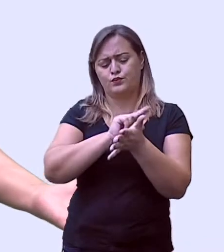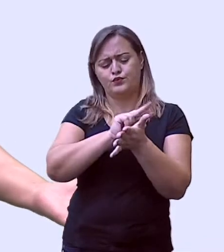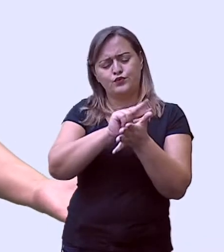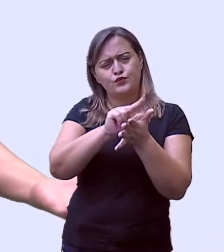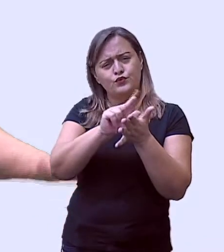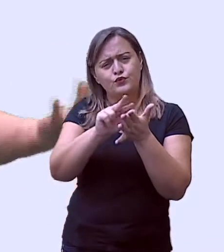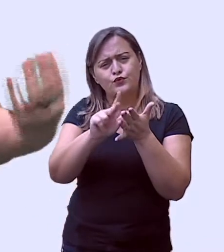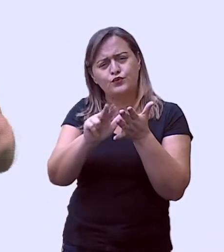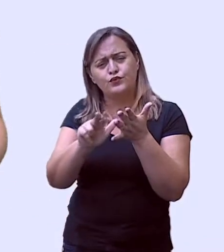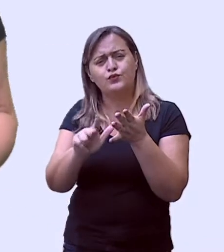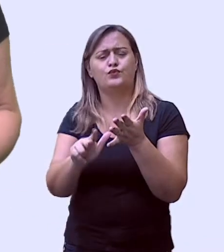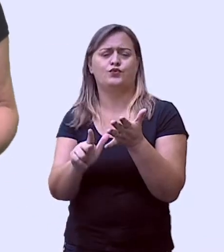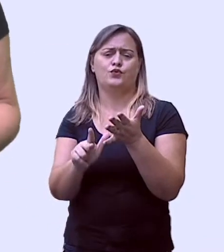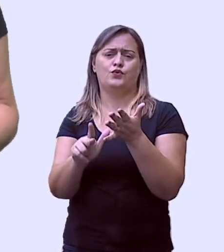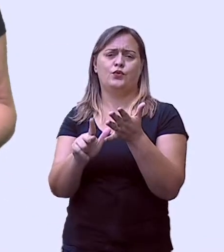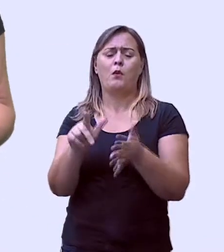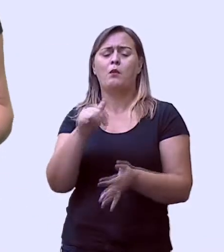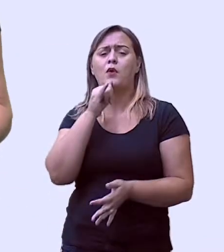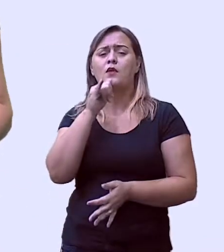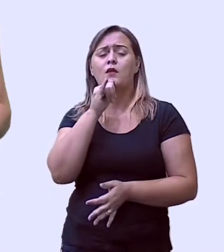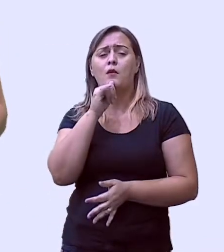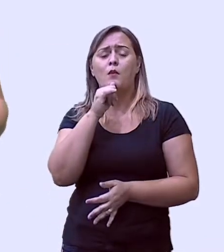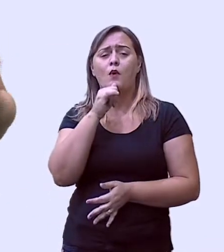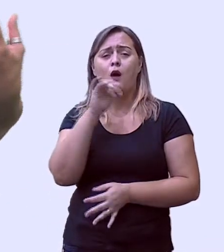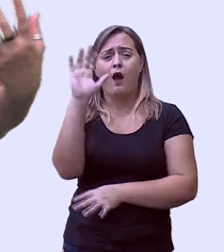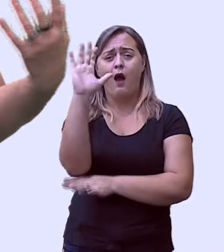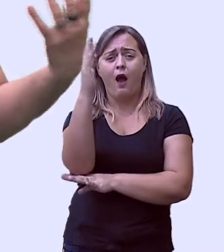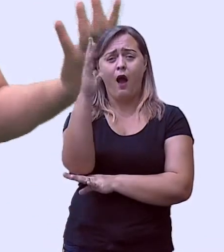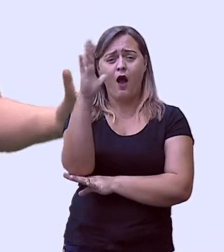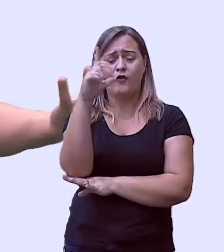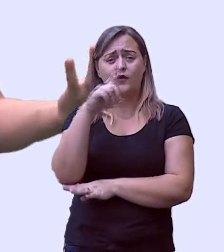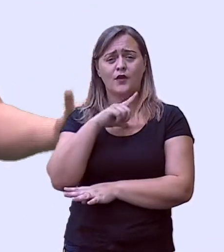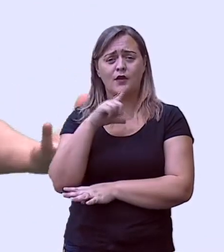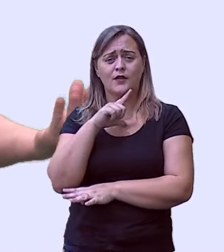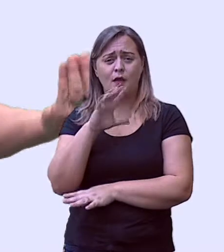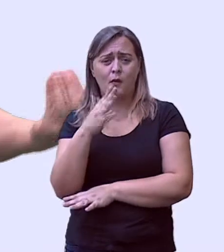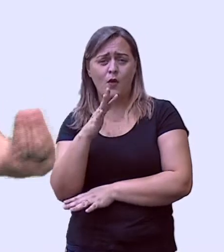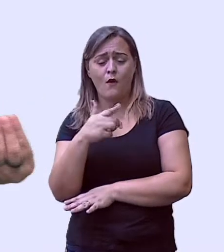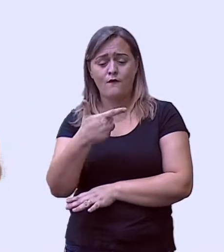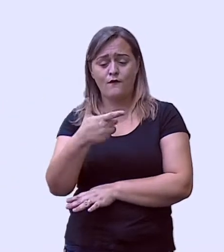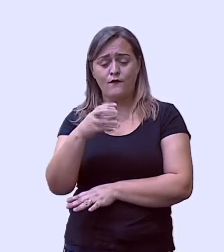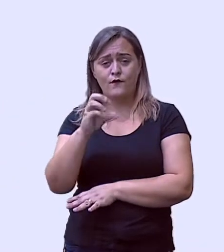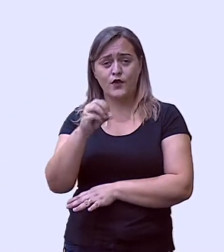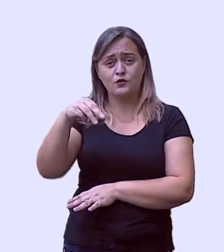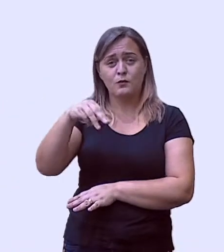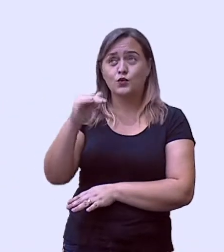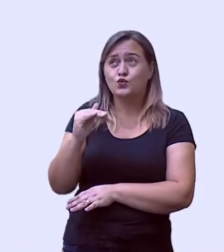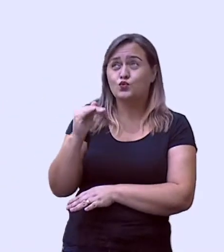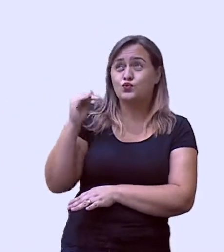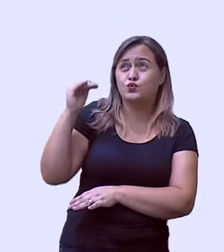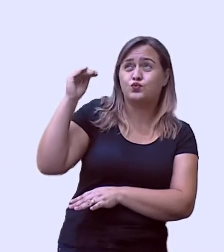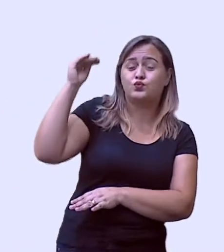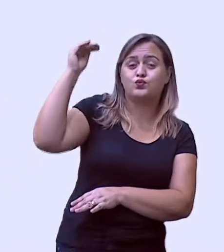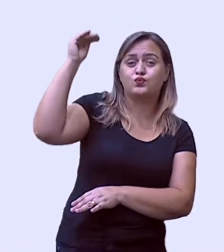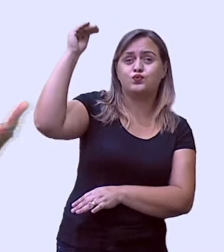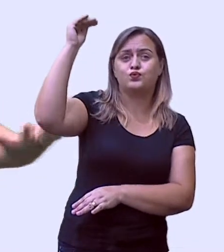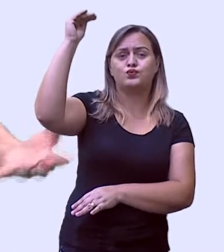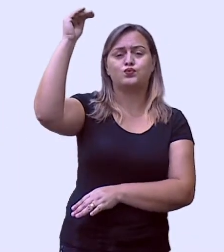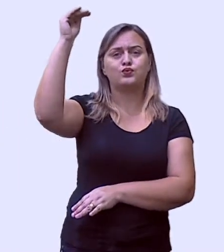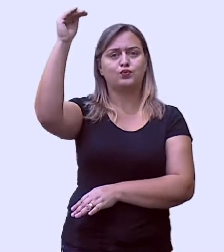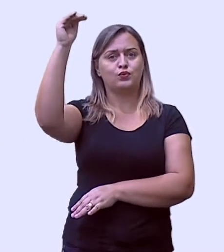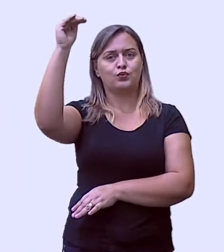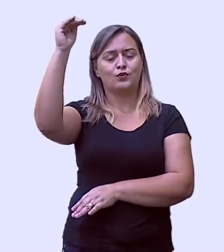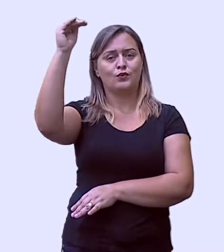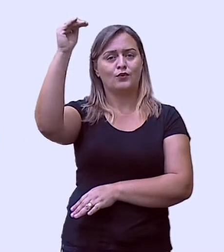de altura e cactos e orquídeas, vão garantir ao cerrado algumas tonalidades na